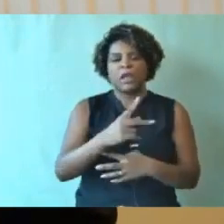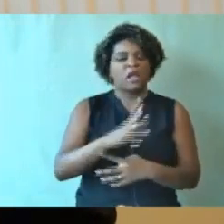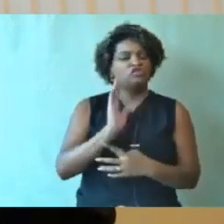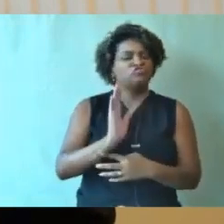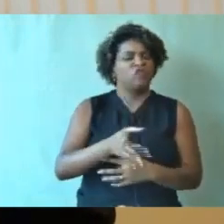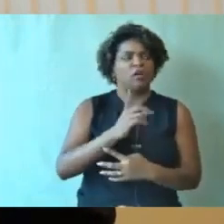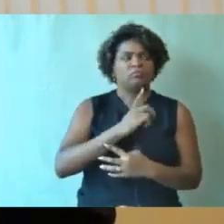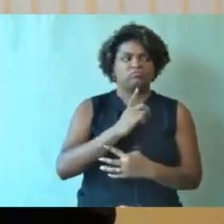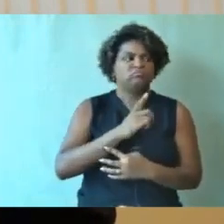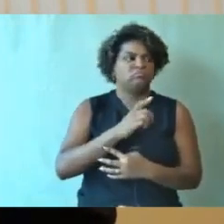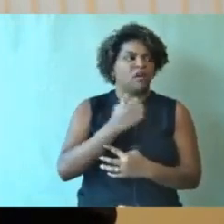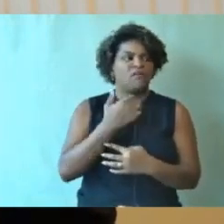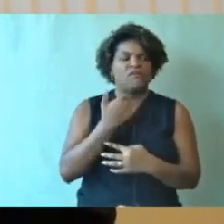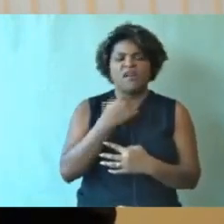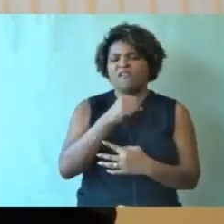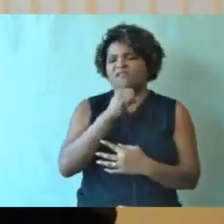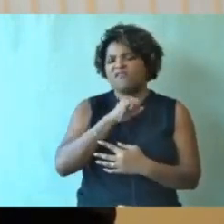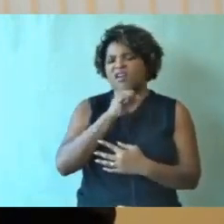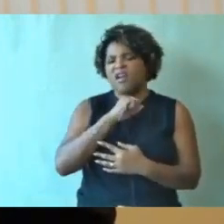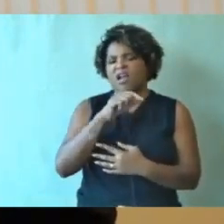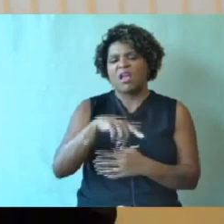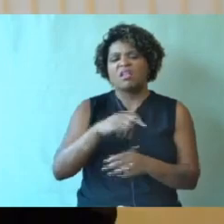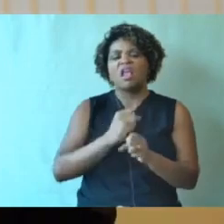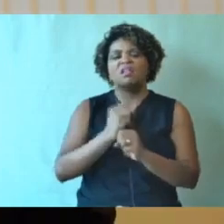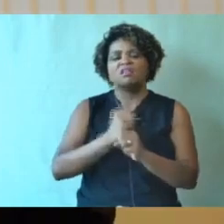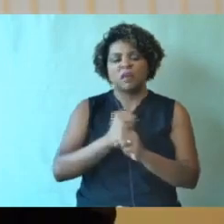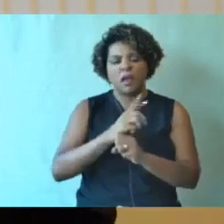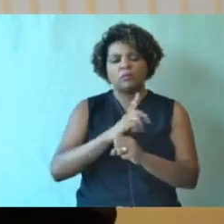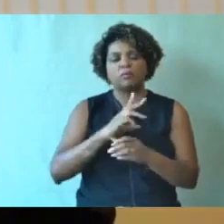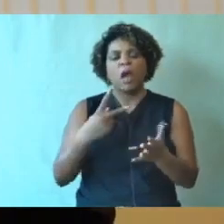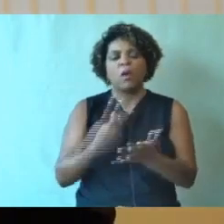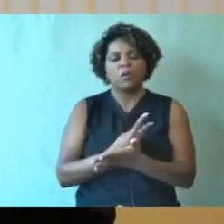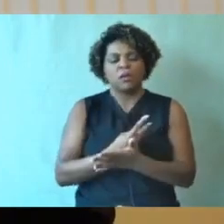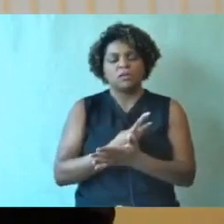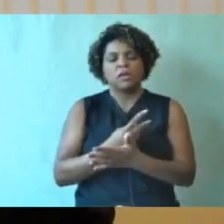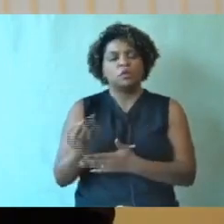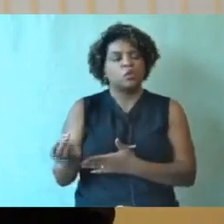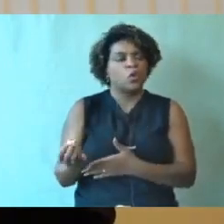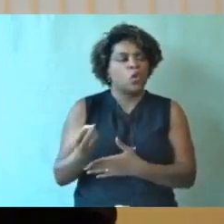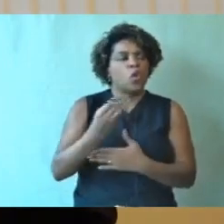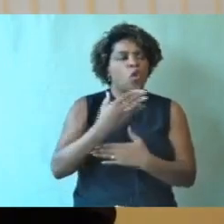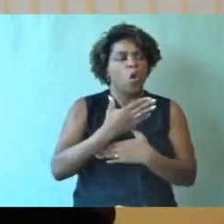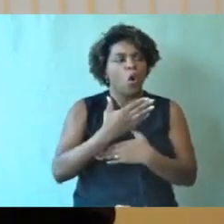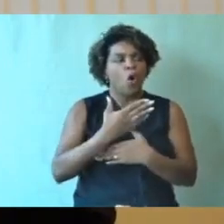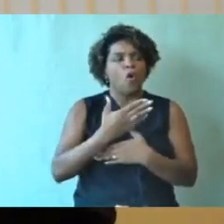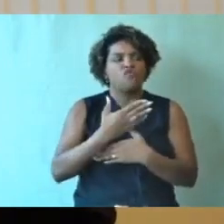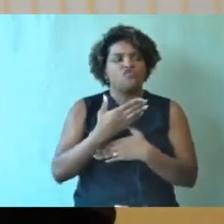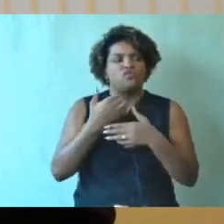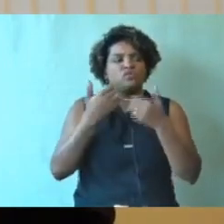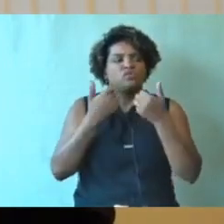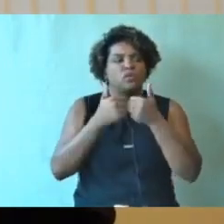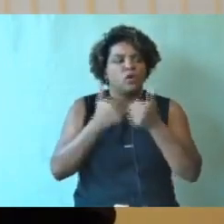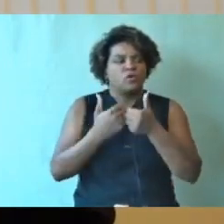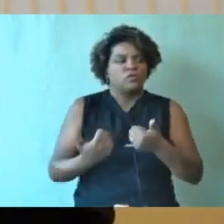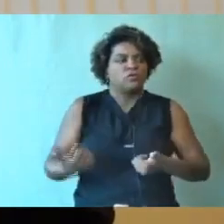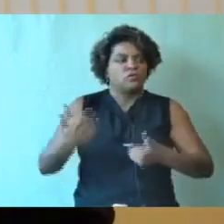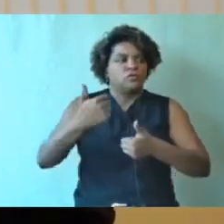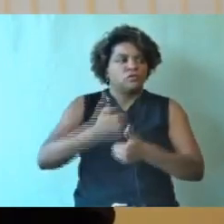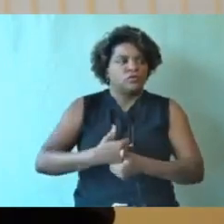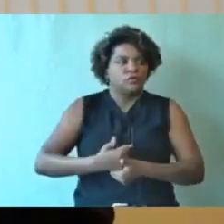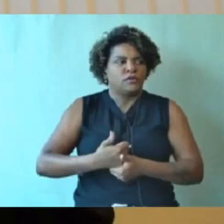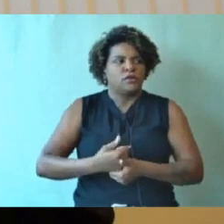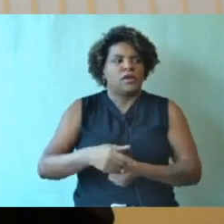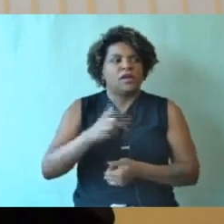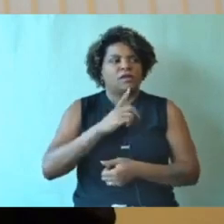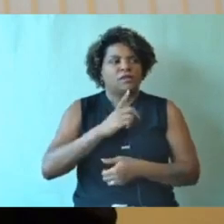renovação de frota bastante significativa, em função de começar a ter essa responsabilidade que vocês, junto com o Executivo, Legislativo e